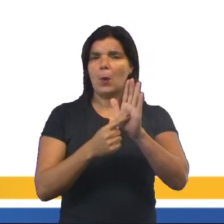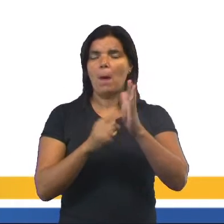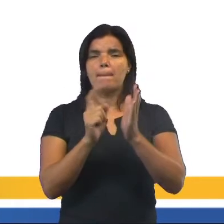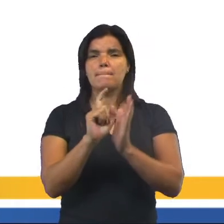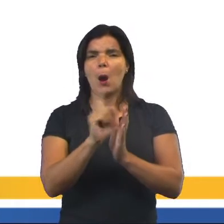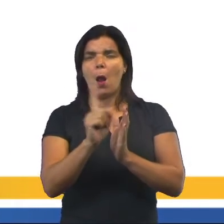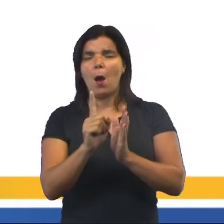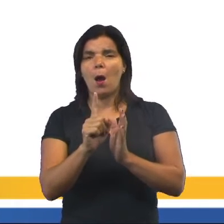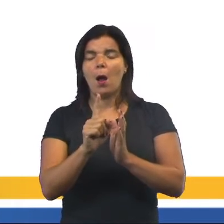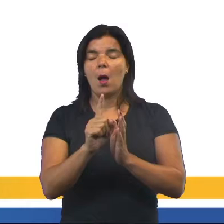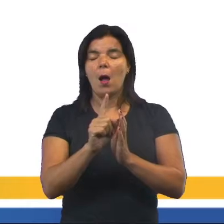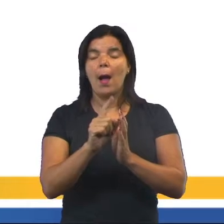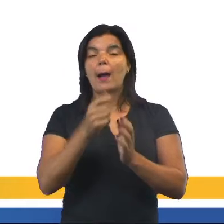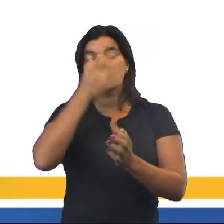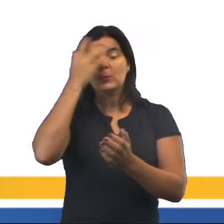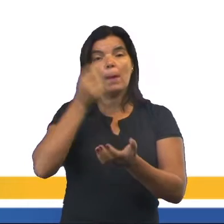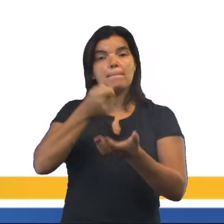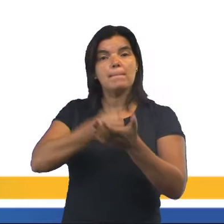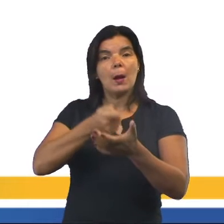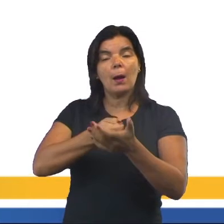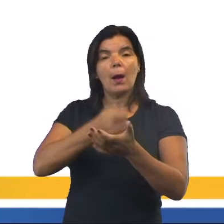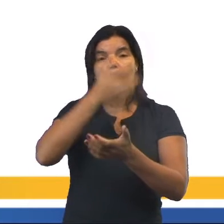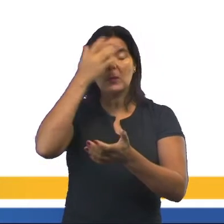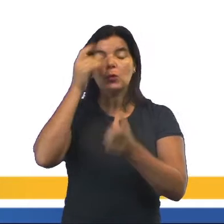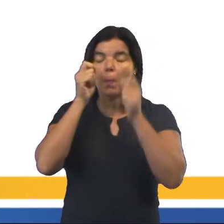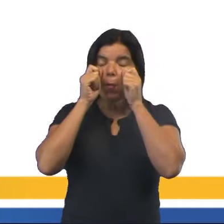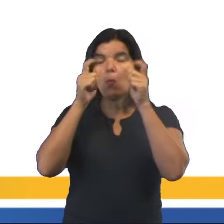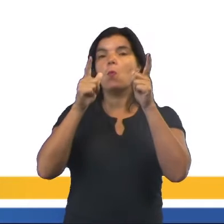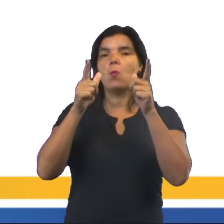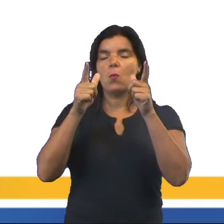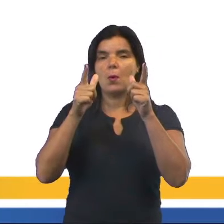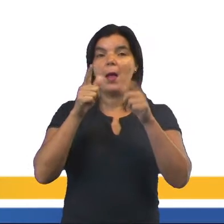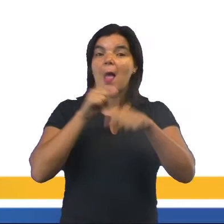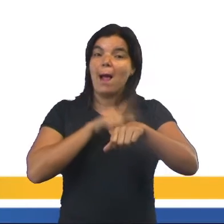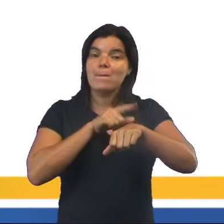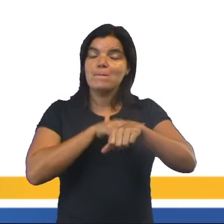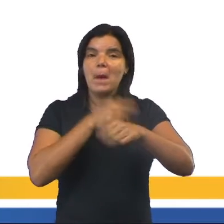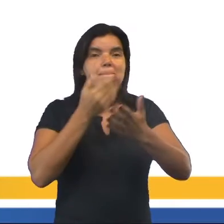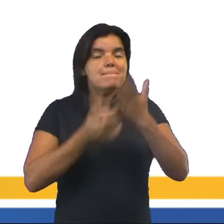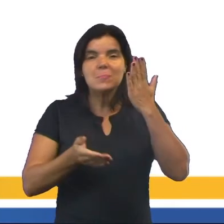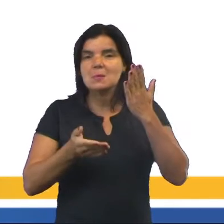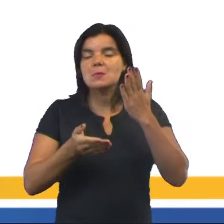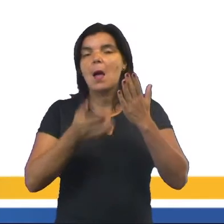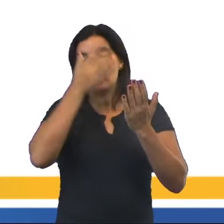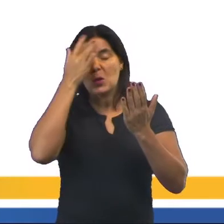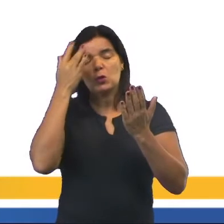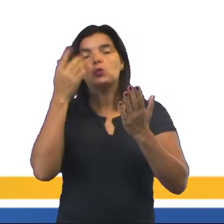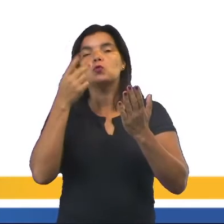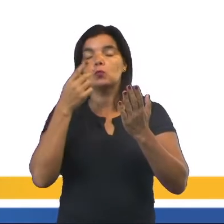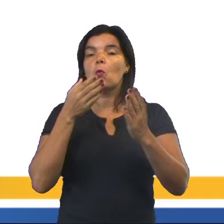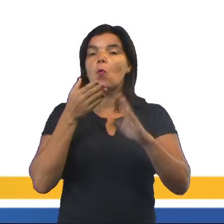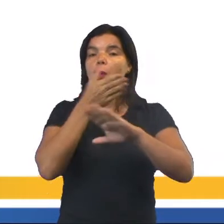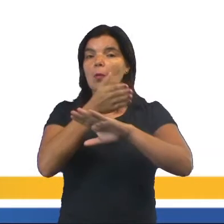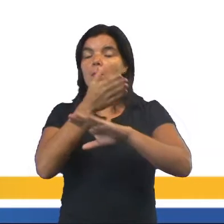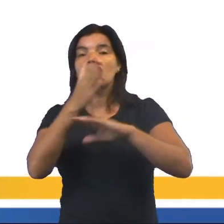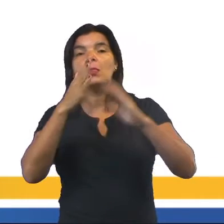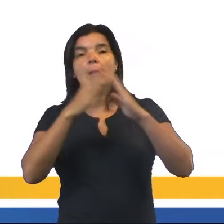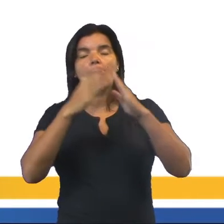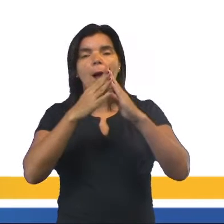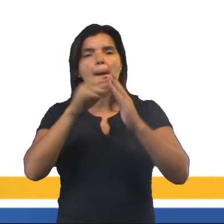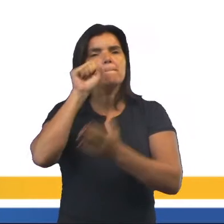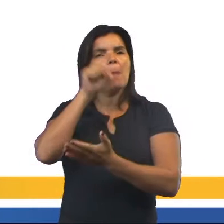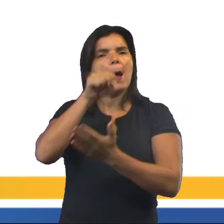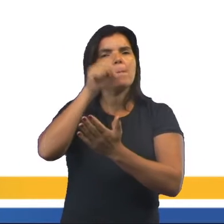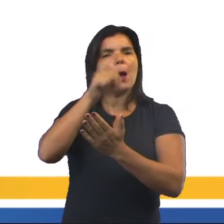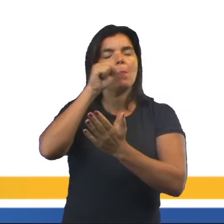pagavam alguém para acordá-las de manhã e assim elas não perderem a hora de ir para o trabalho. Então ele era literalmente